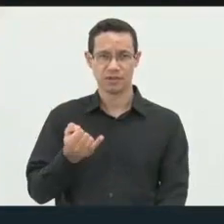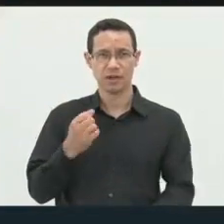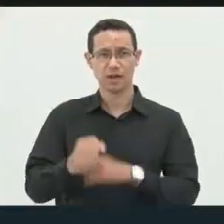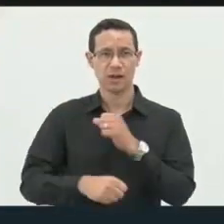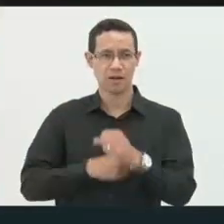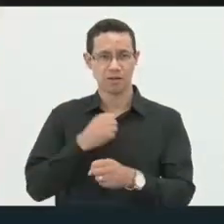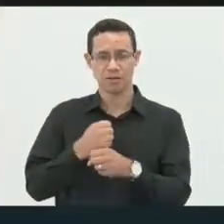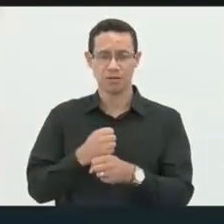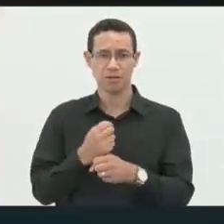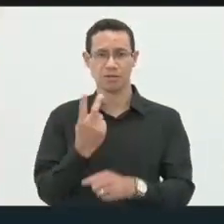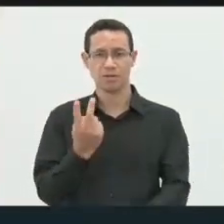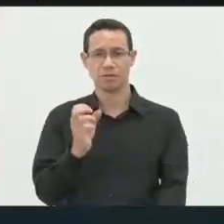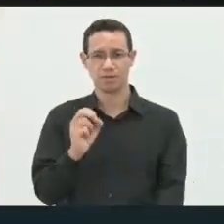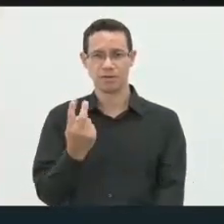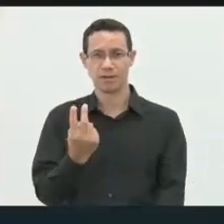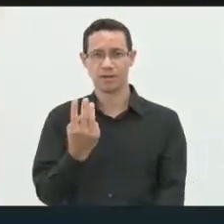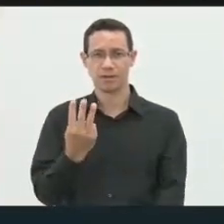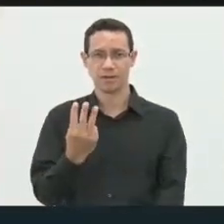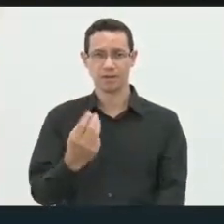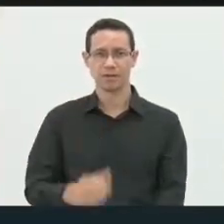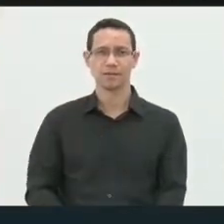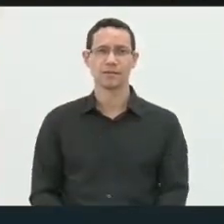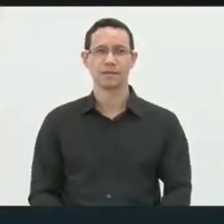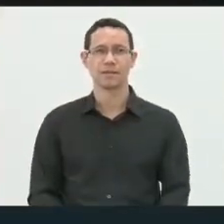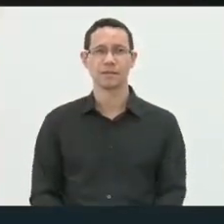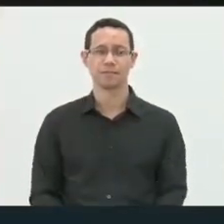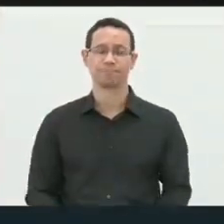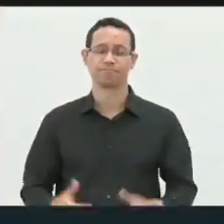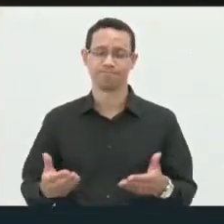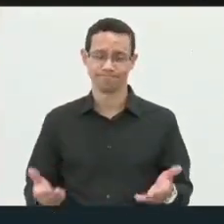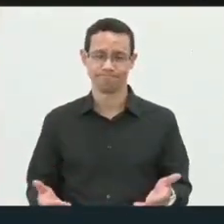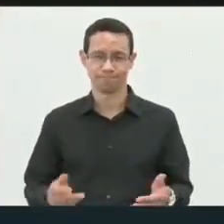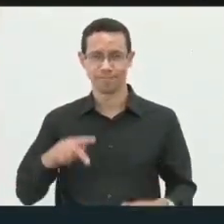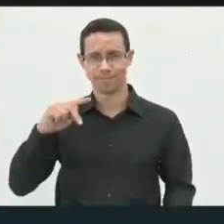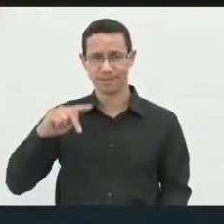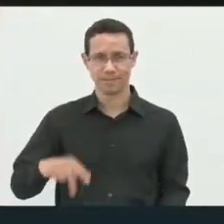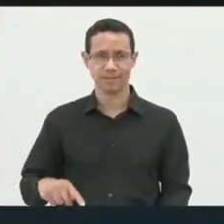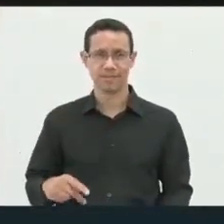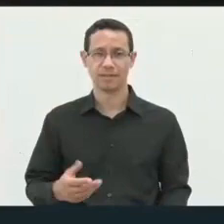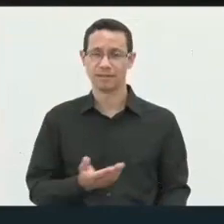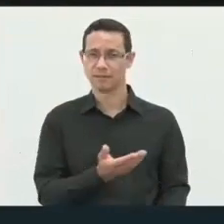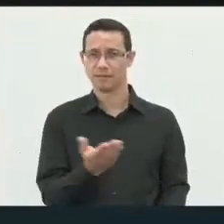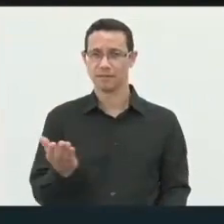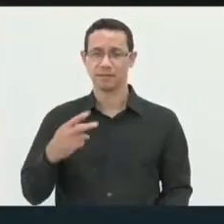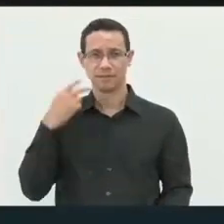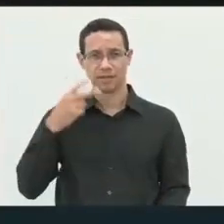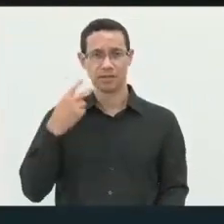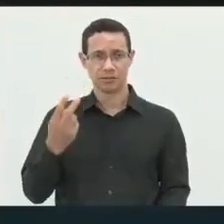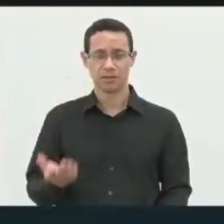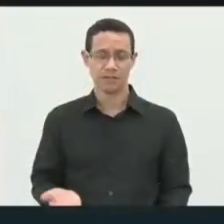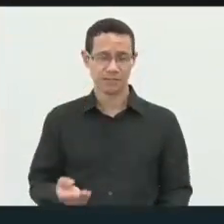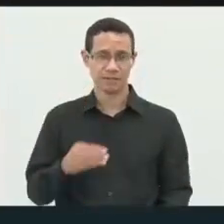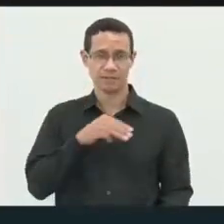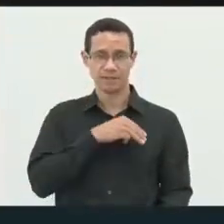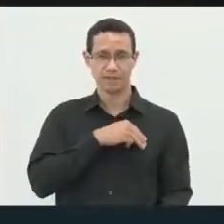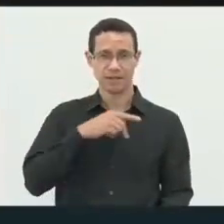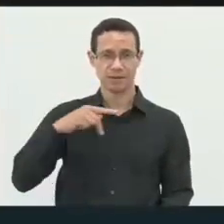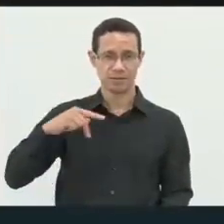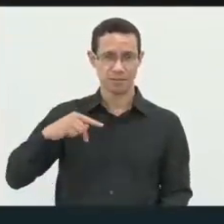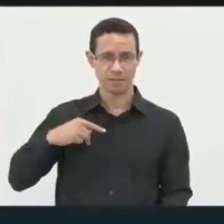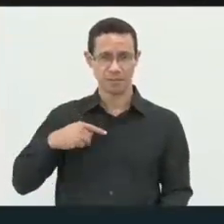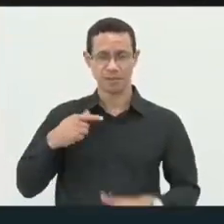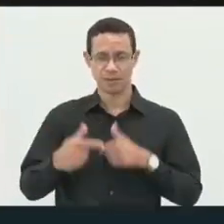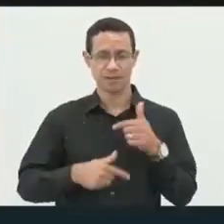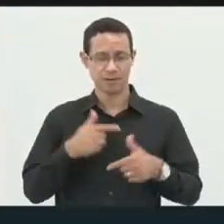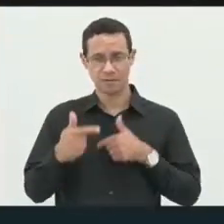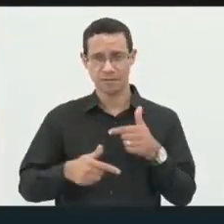pois bem Presidente pois bem vereadores o Ministério Público após esse despacho